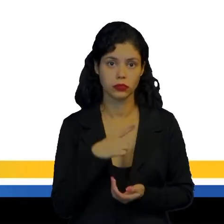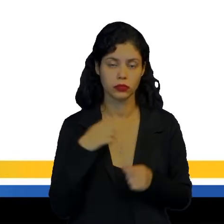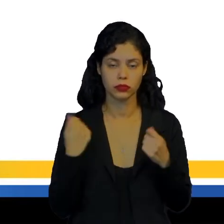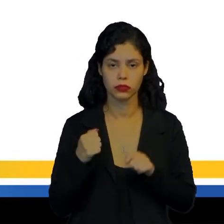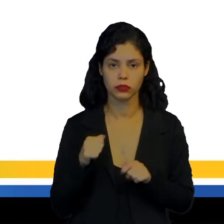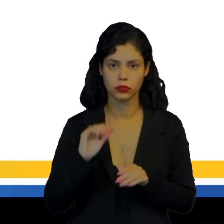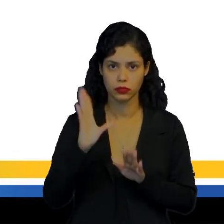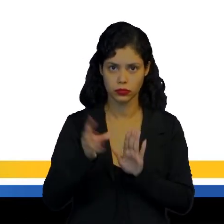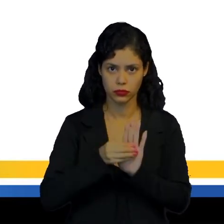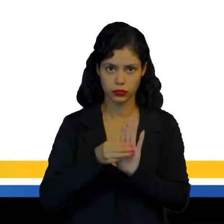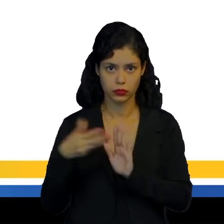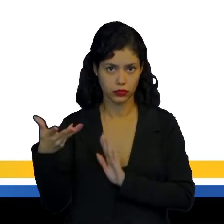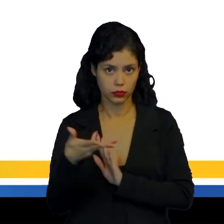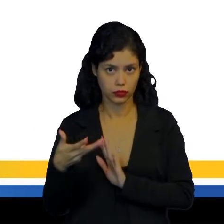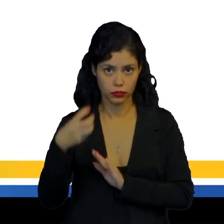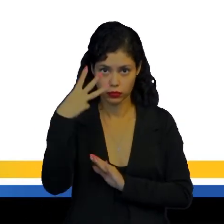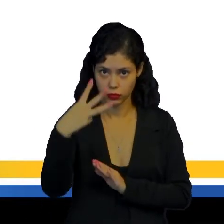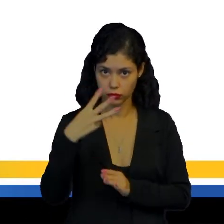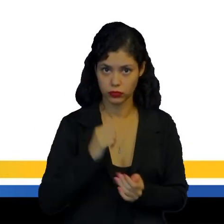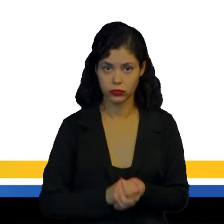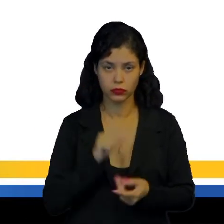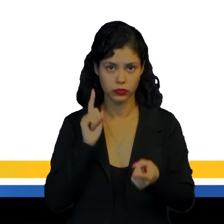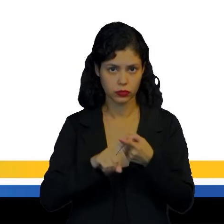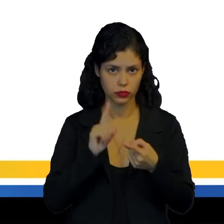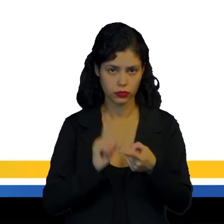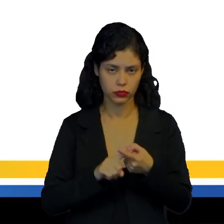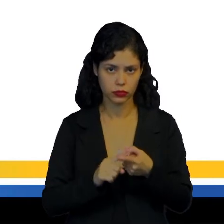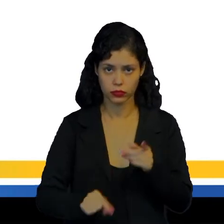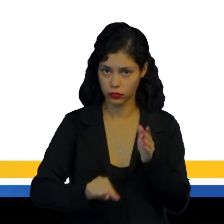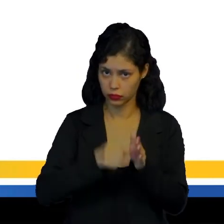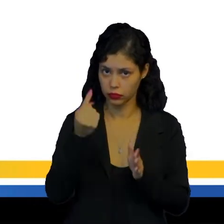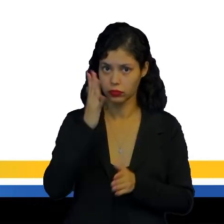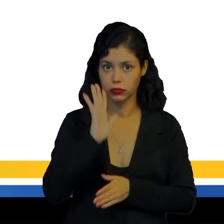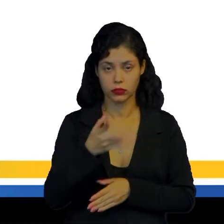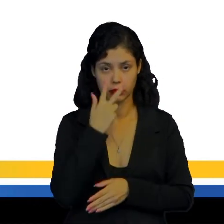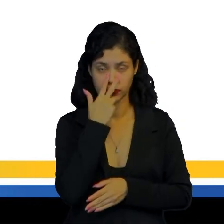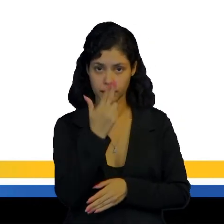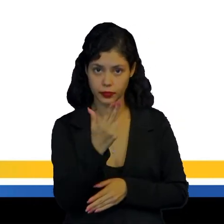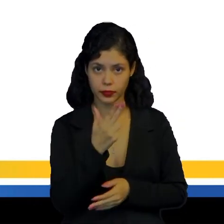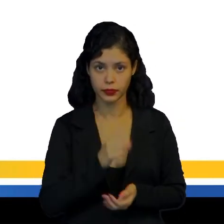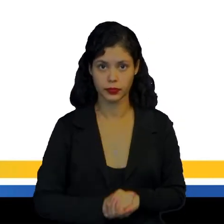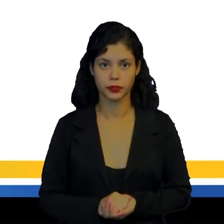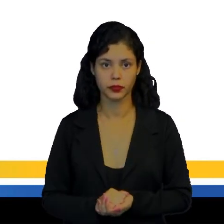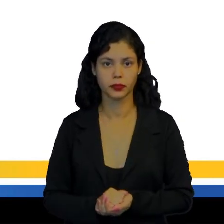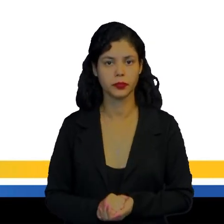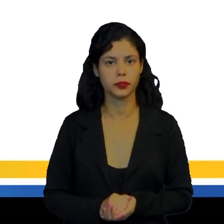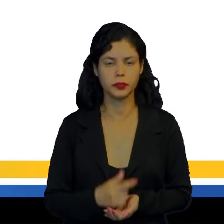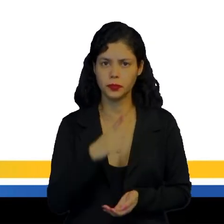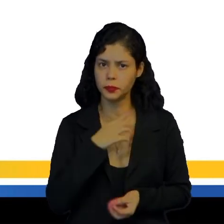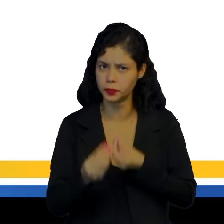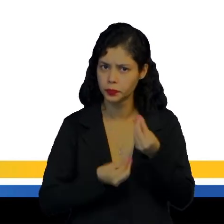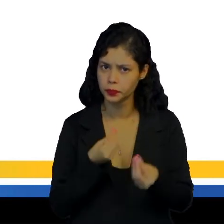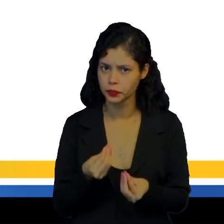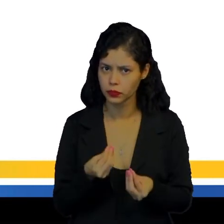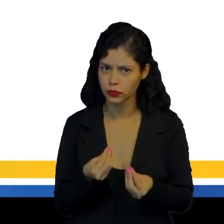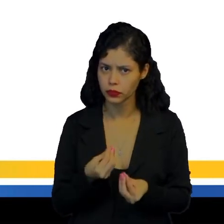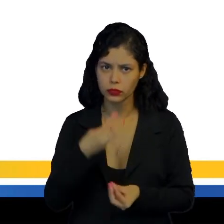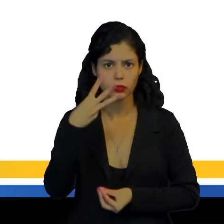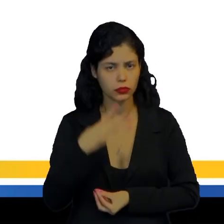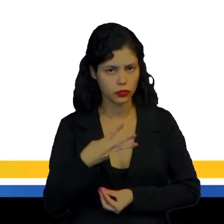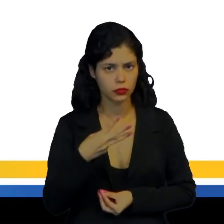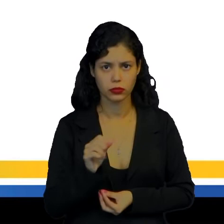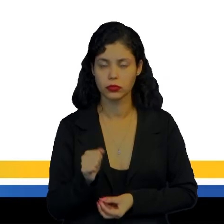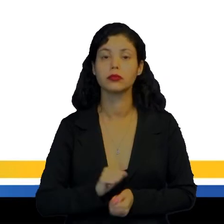que colocar o 27 na base 3. Por quê? A primeira base ali já apareceu. Dá para a gente colocar o 27 numa base